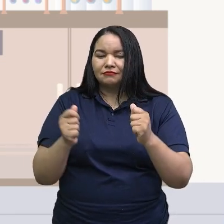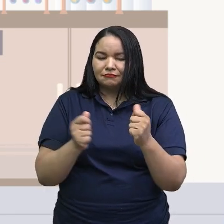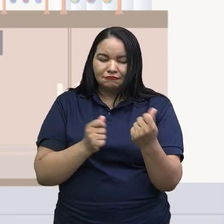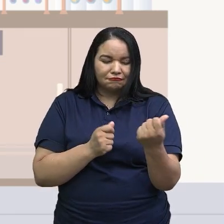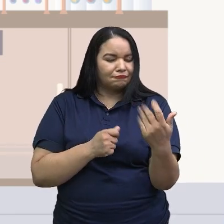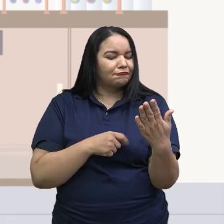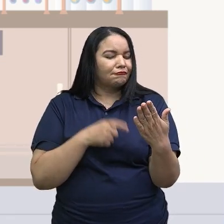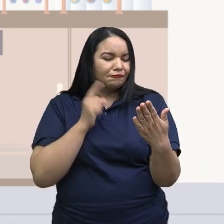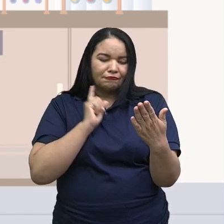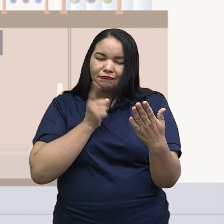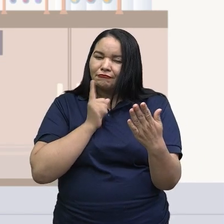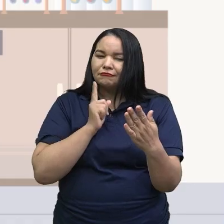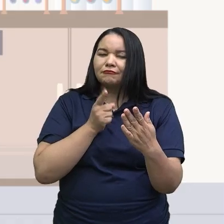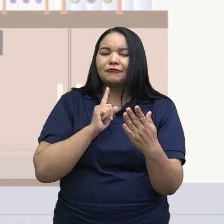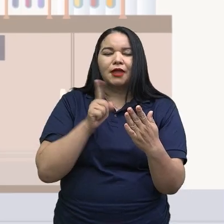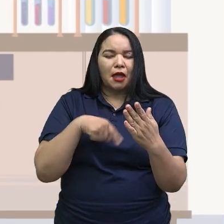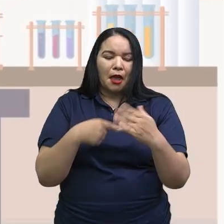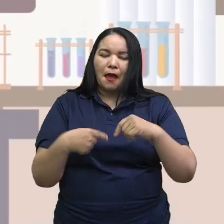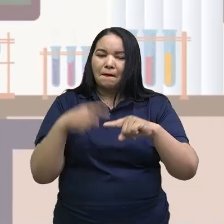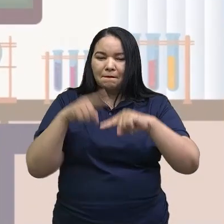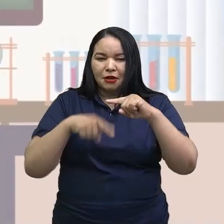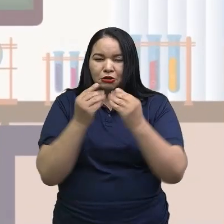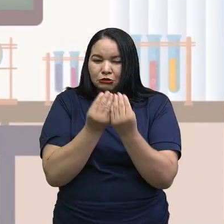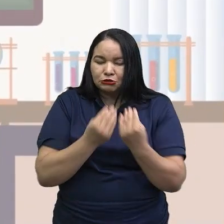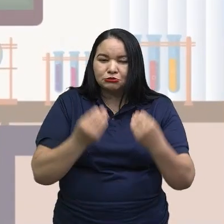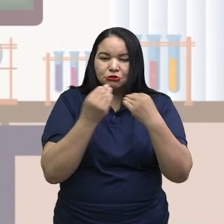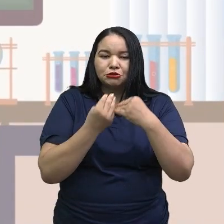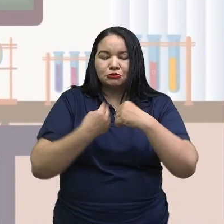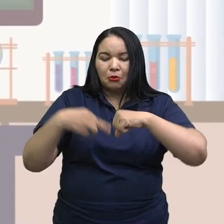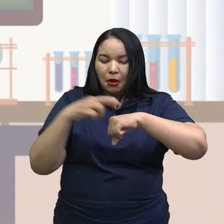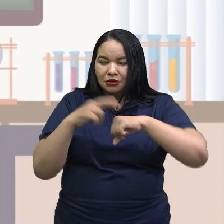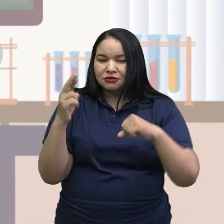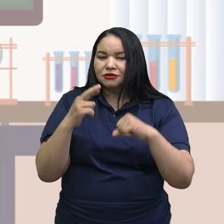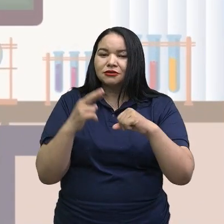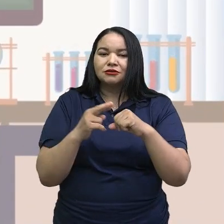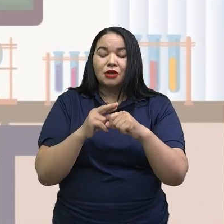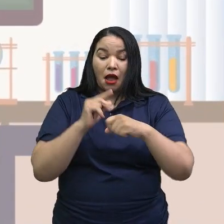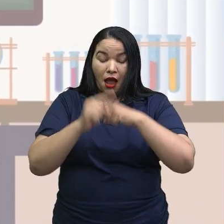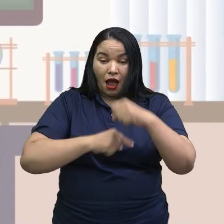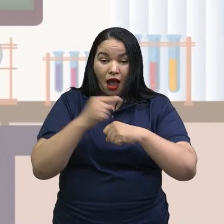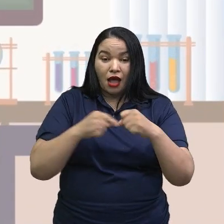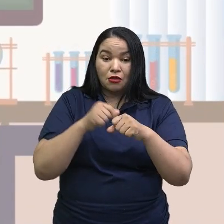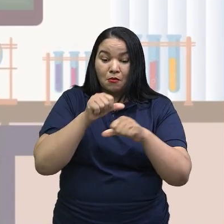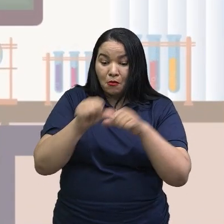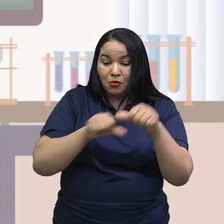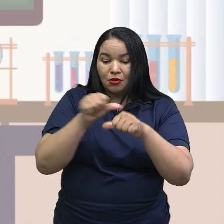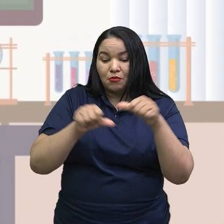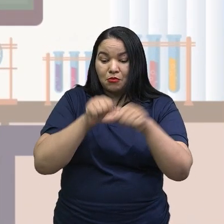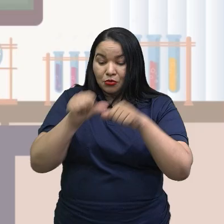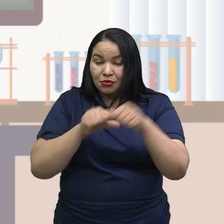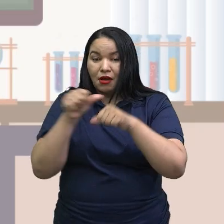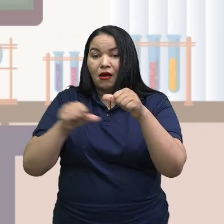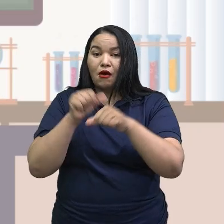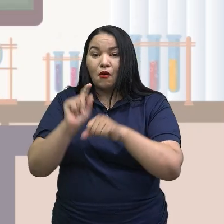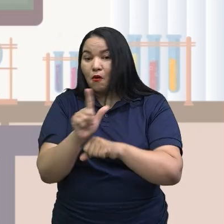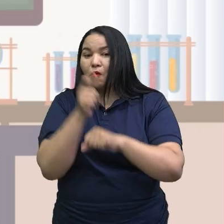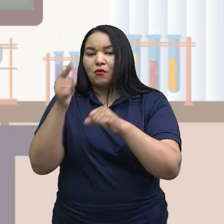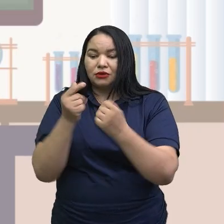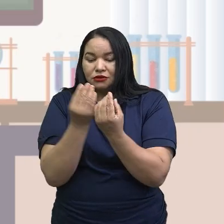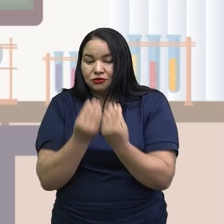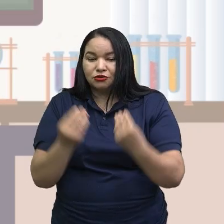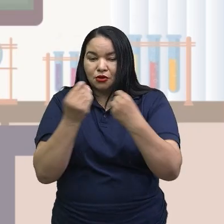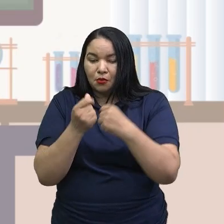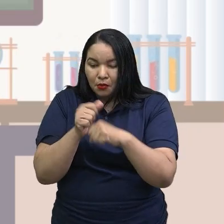Descobri que o material é radioativo. Átomos instáveis estão se transformando em outros elementos,